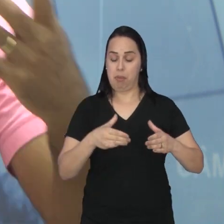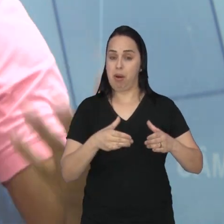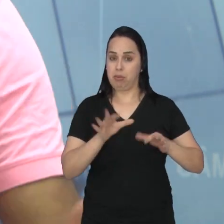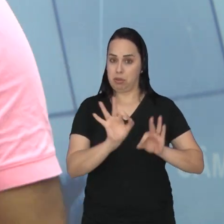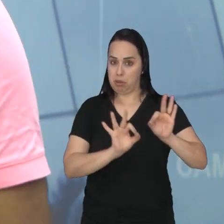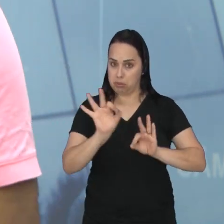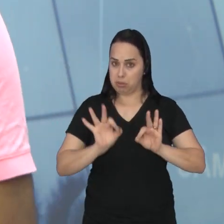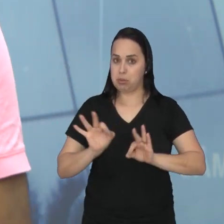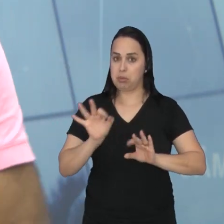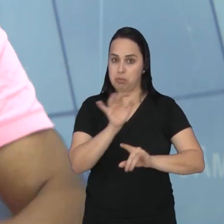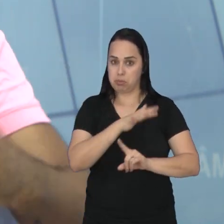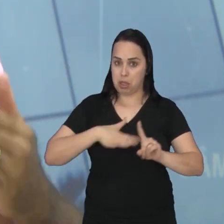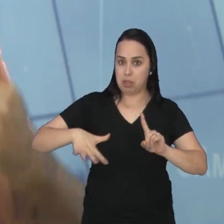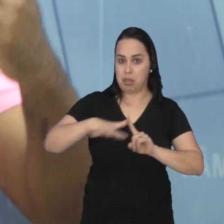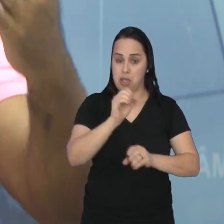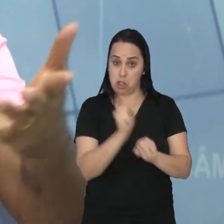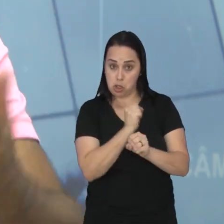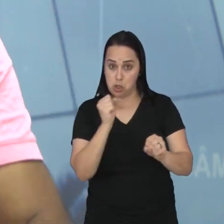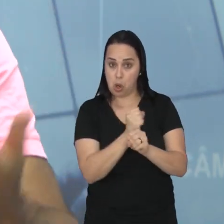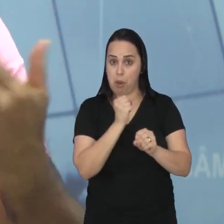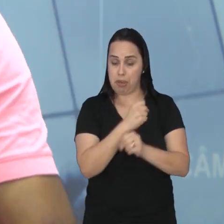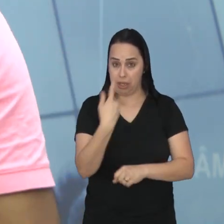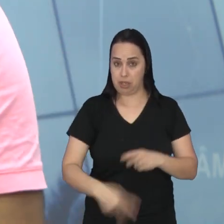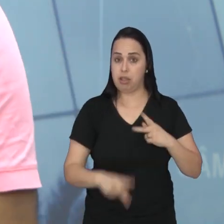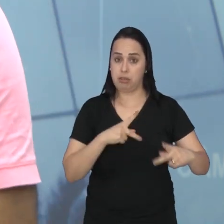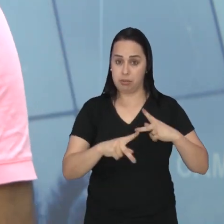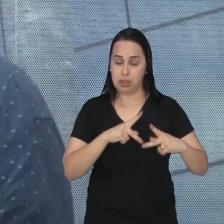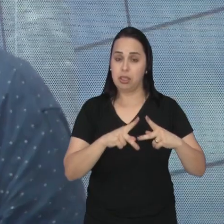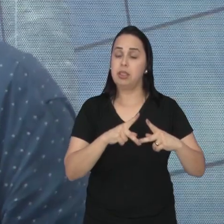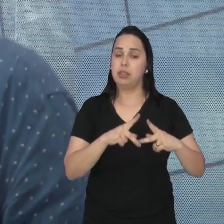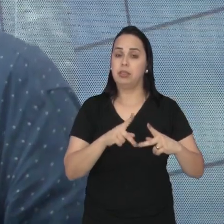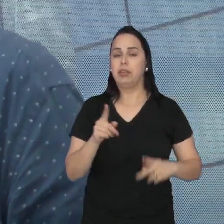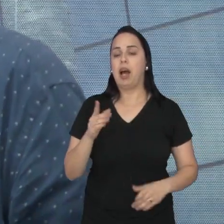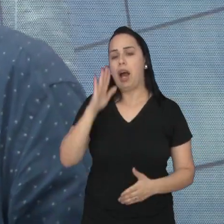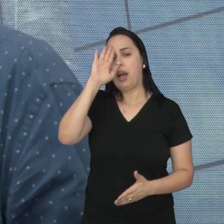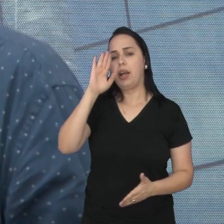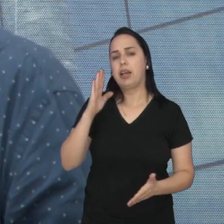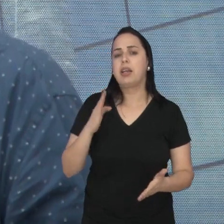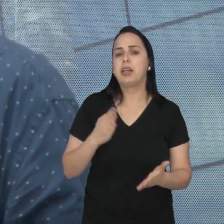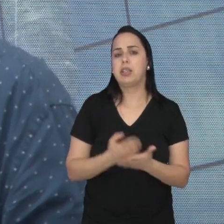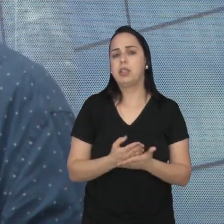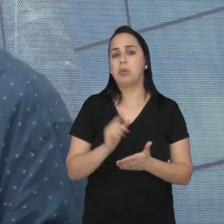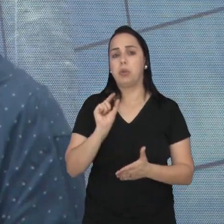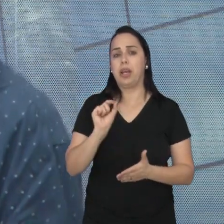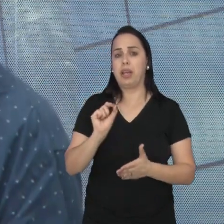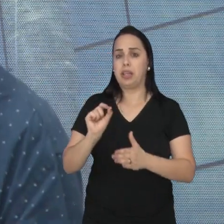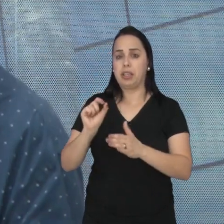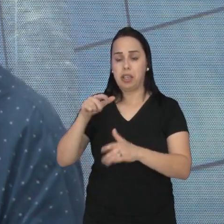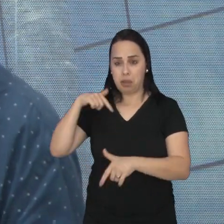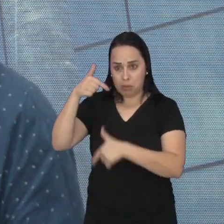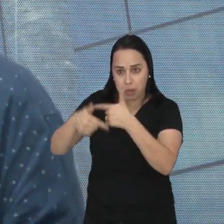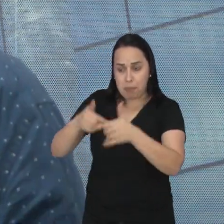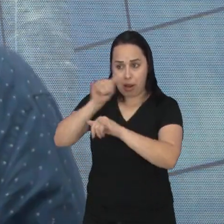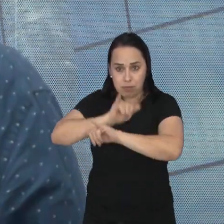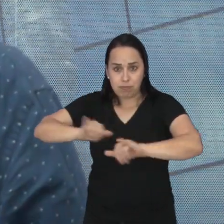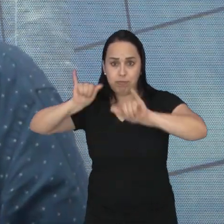vereadores, membros da Comissão de Planejamento Urbano, Obras e Transporte da Câmara, também acreditam que um trabalho de educação no